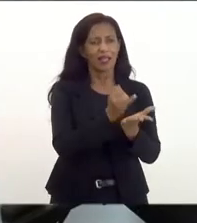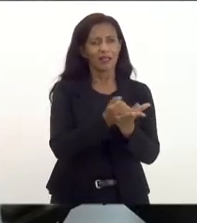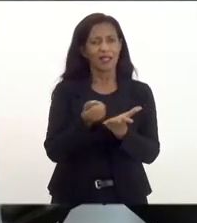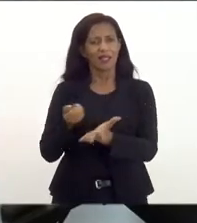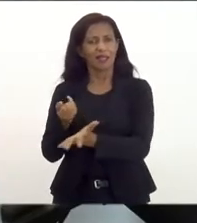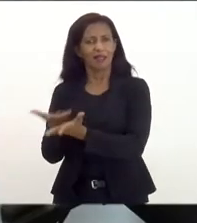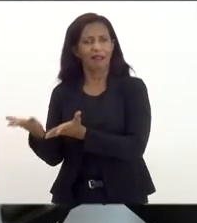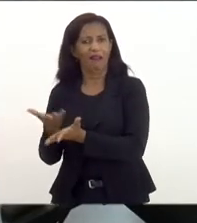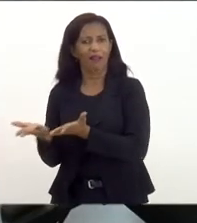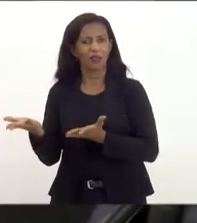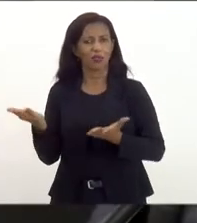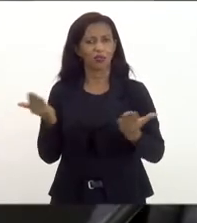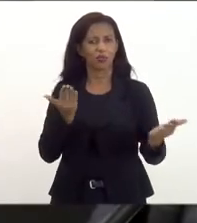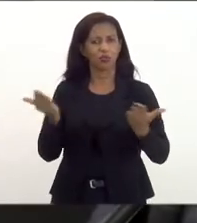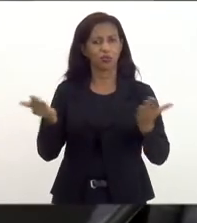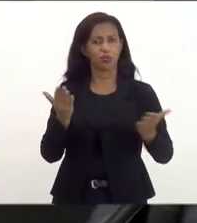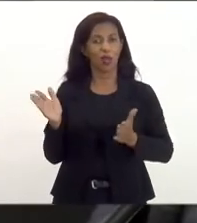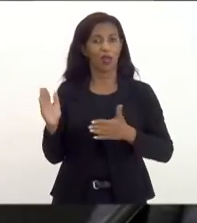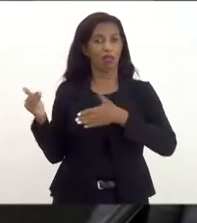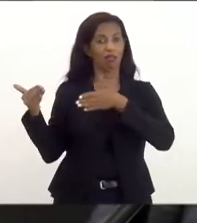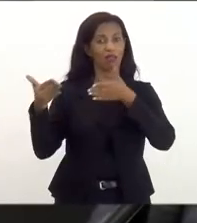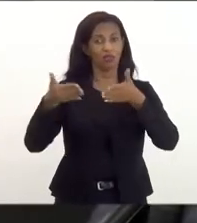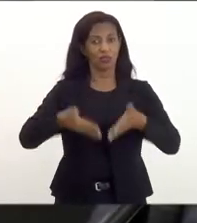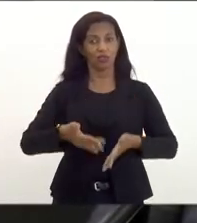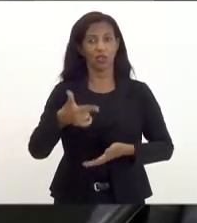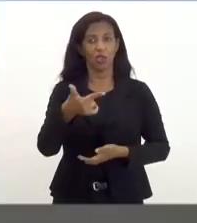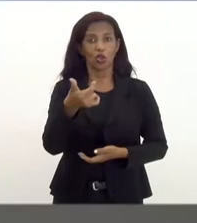e aí nós chegamos em